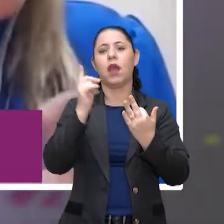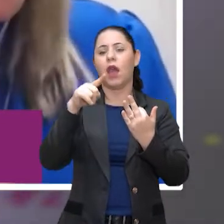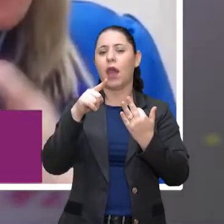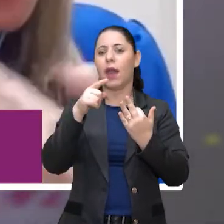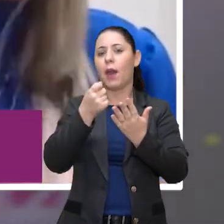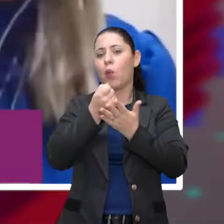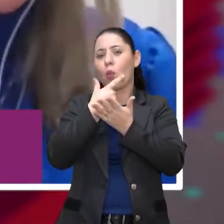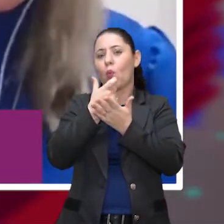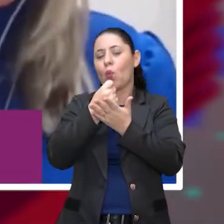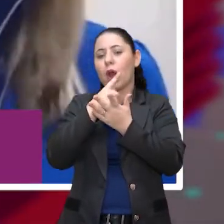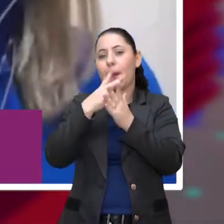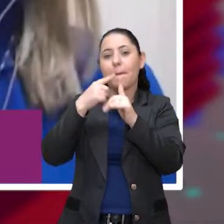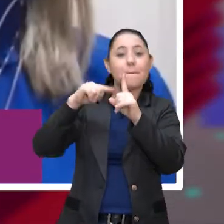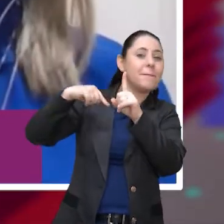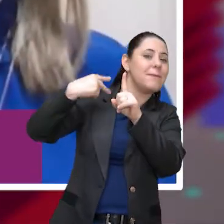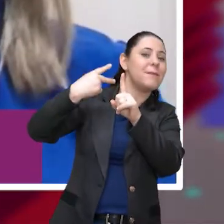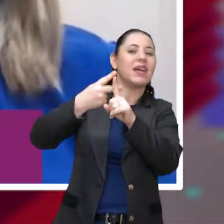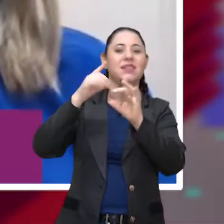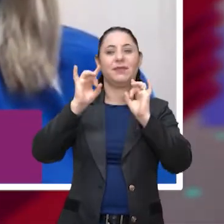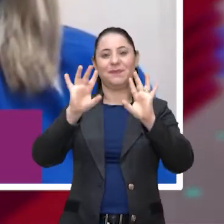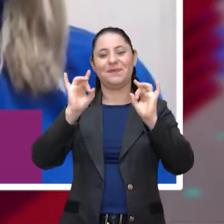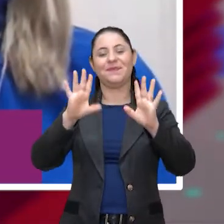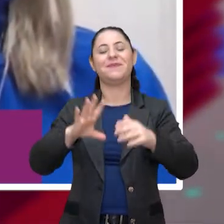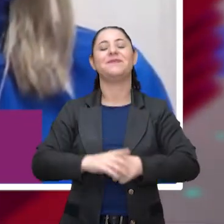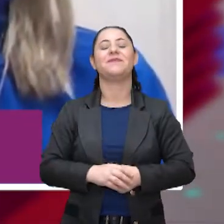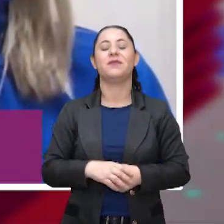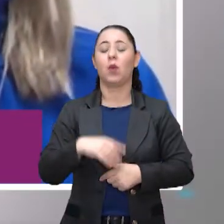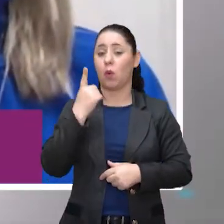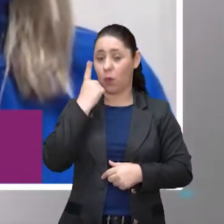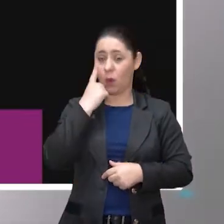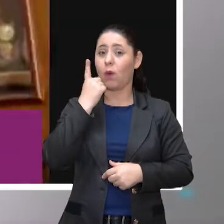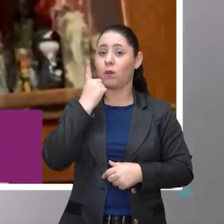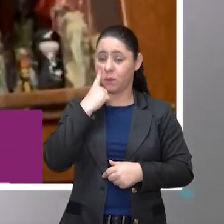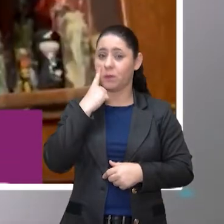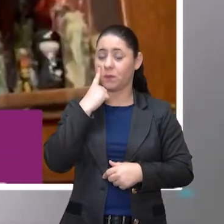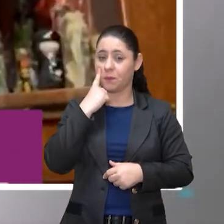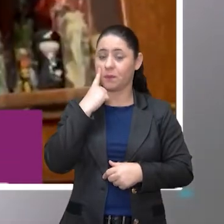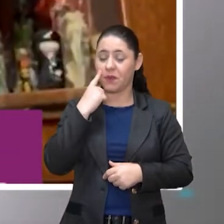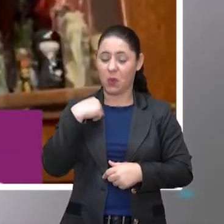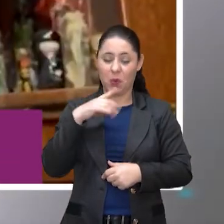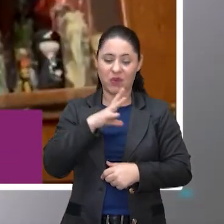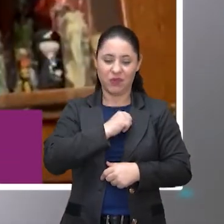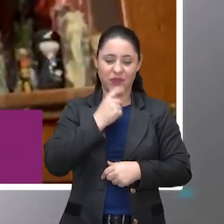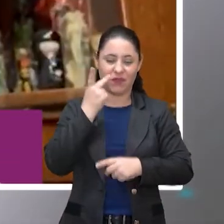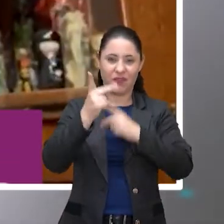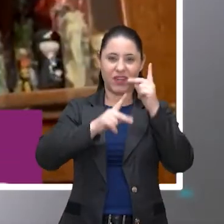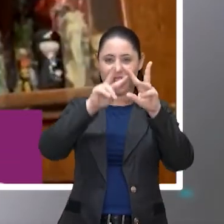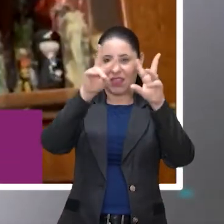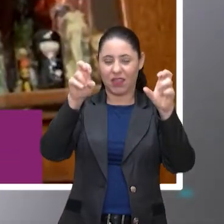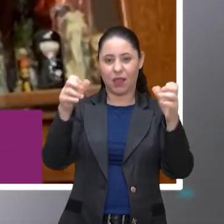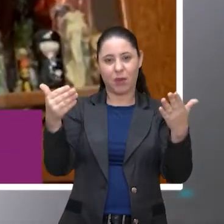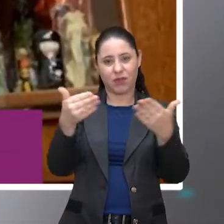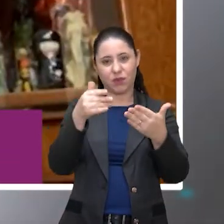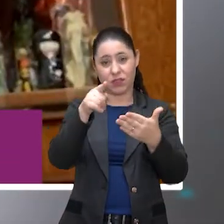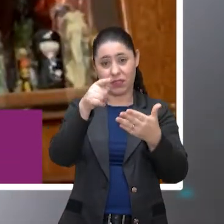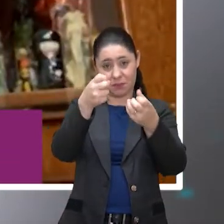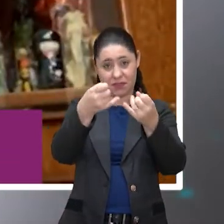remedinho extra especial. Olha, Ida, eu gosto muito de falar desse assunto que você tocou agora.